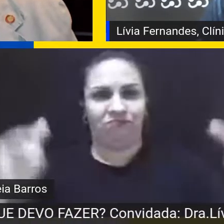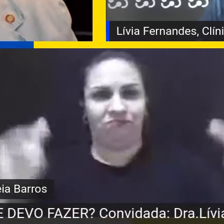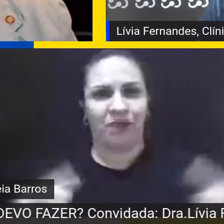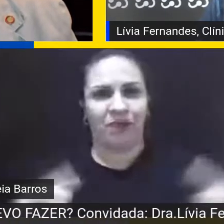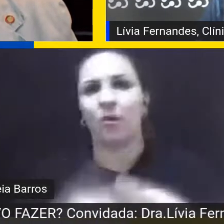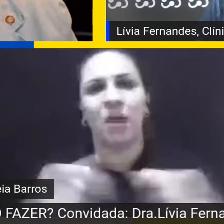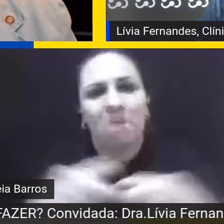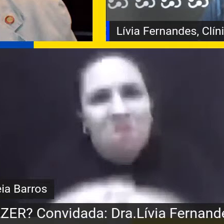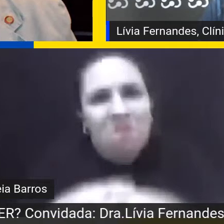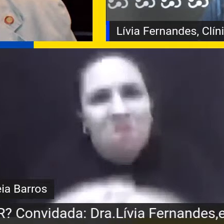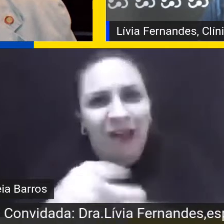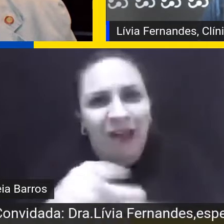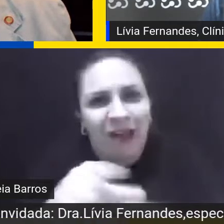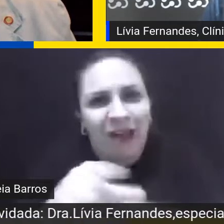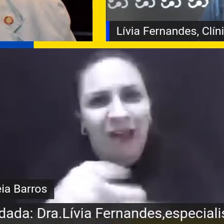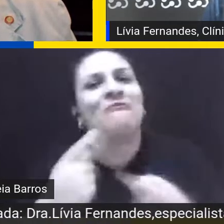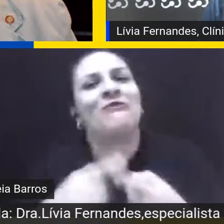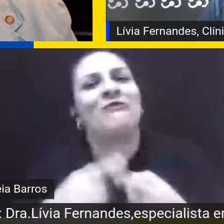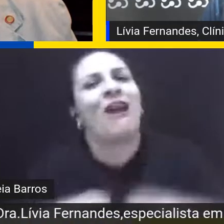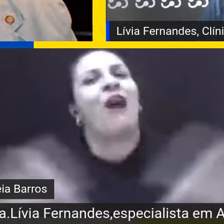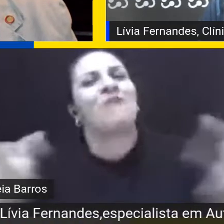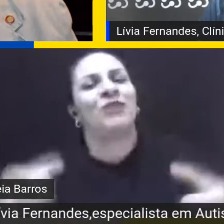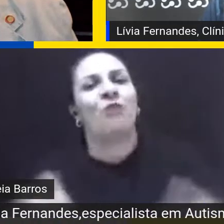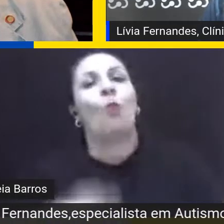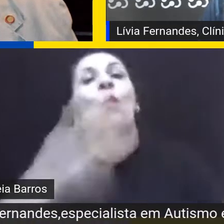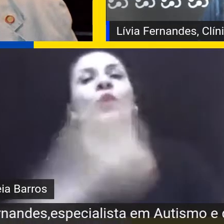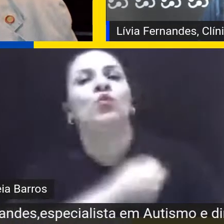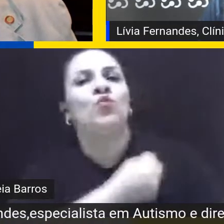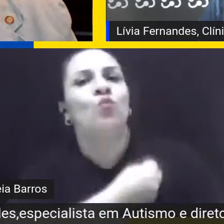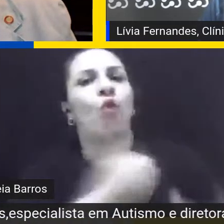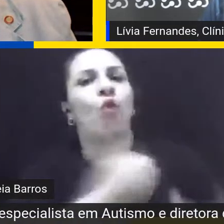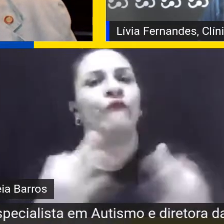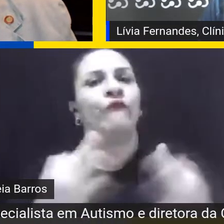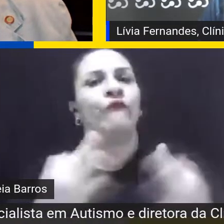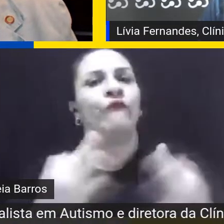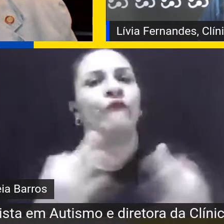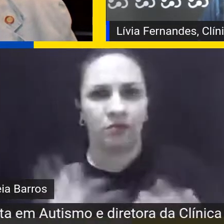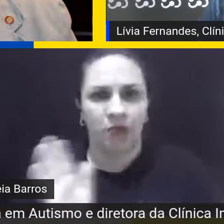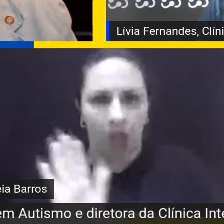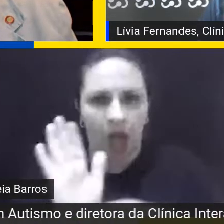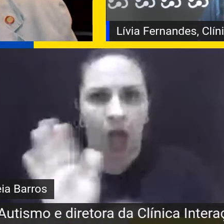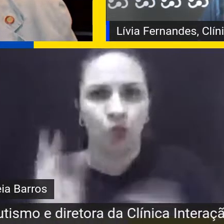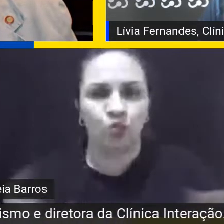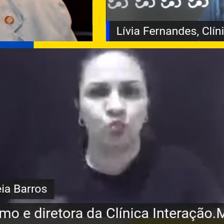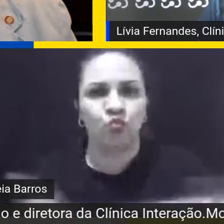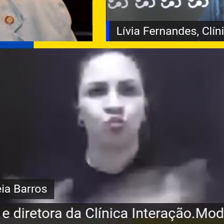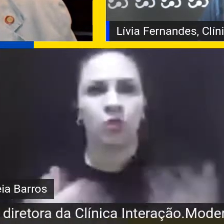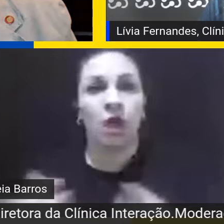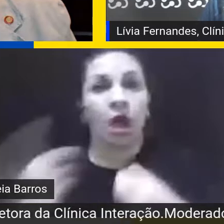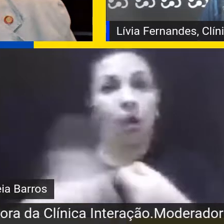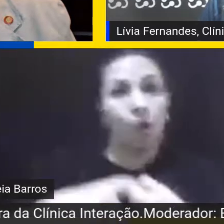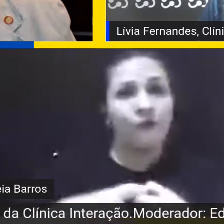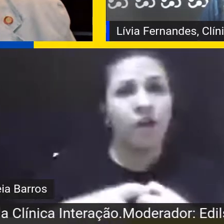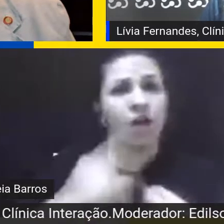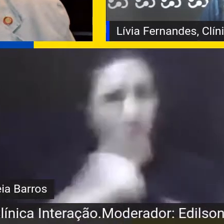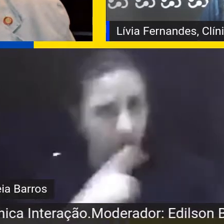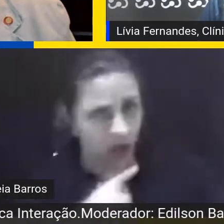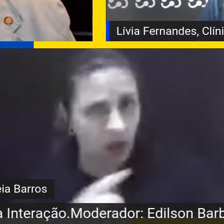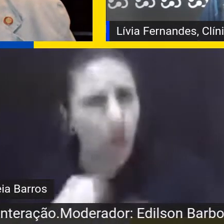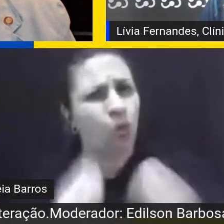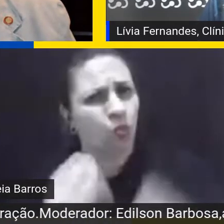Quantas famílias, na verdade, vocês atendem? E diga aí se tem lá os convênios de plano de saúde. Como é que é